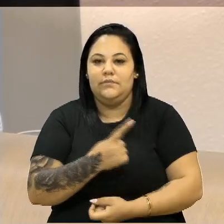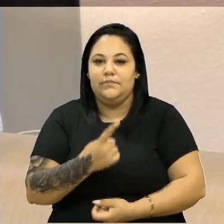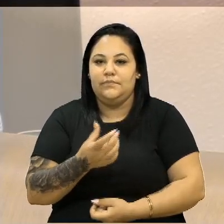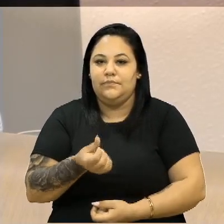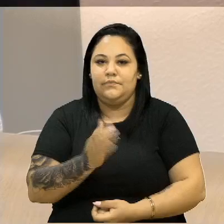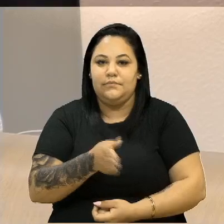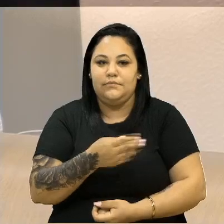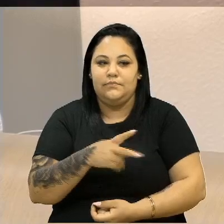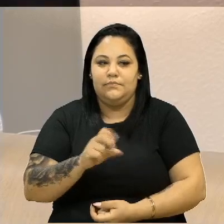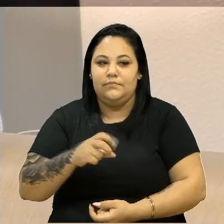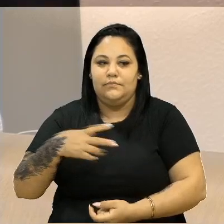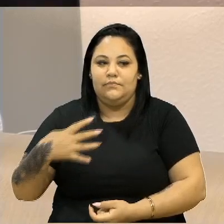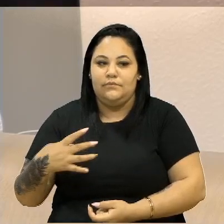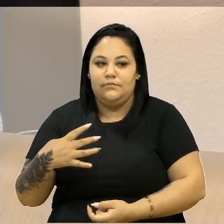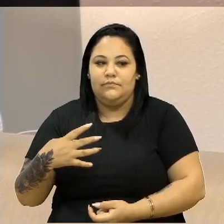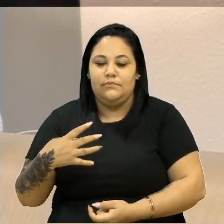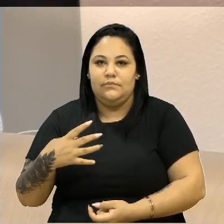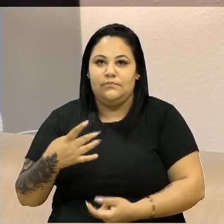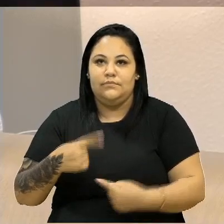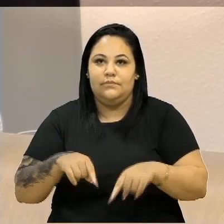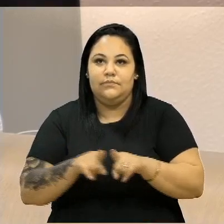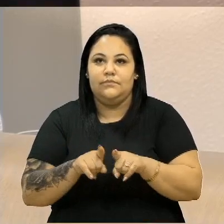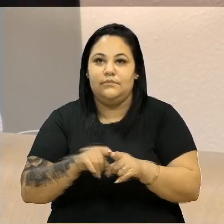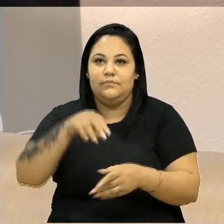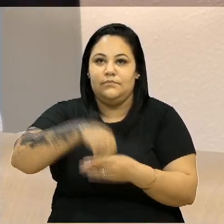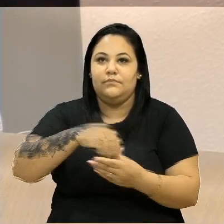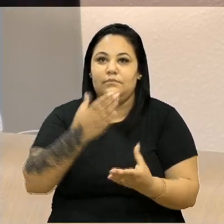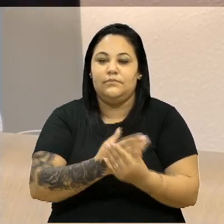116/2024, contido no processo número